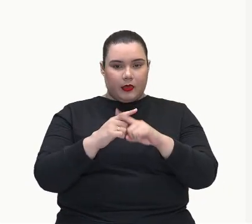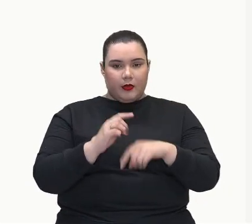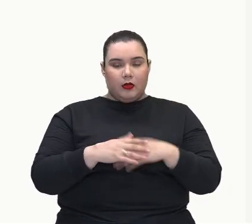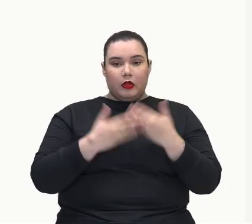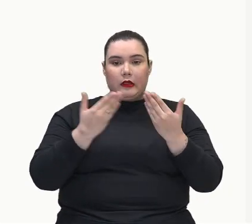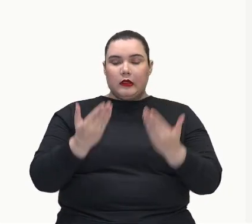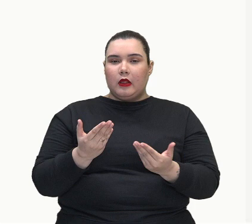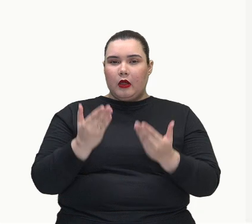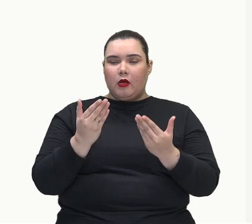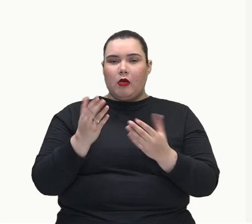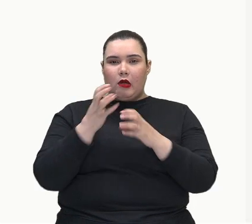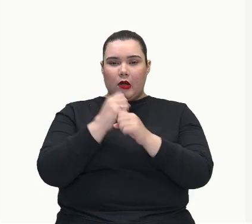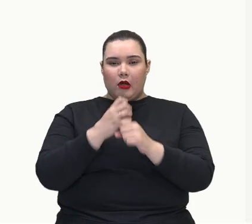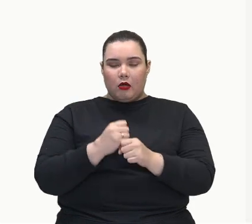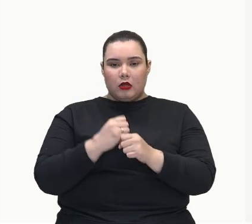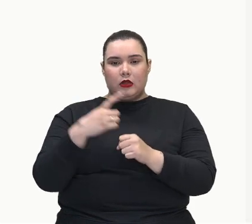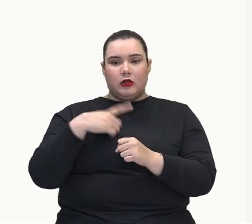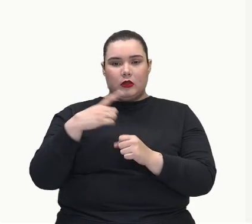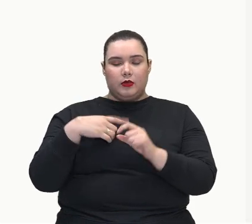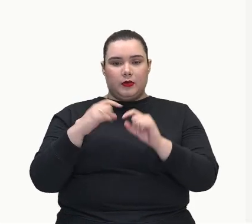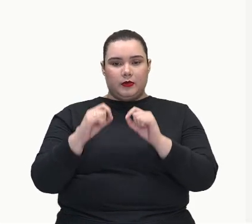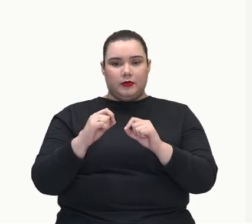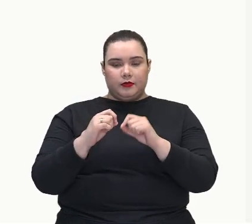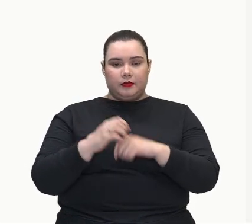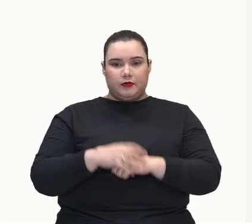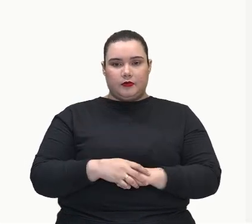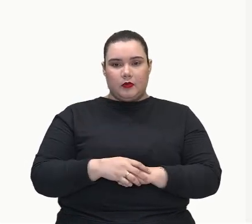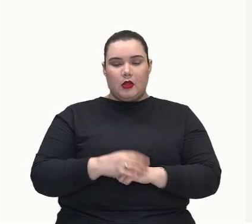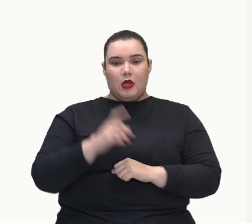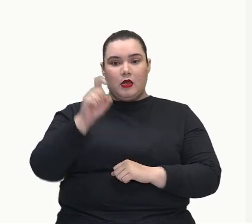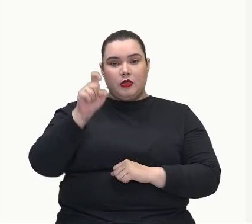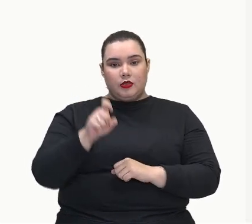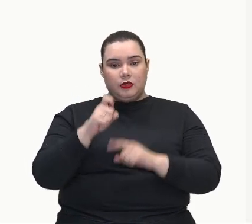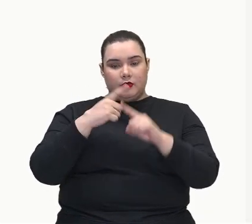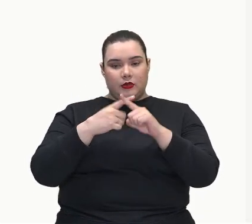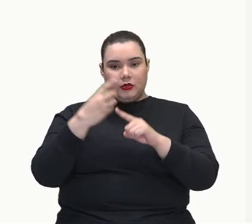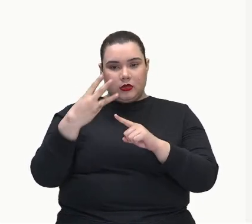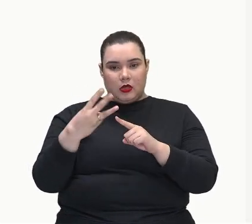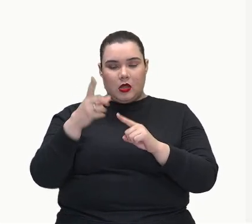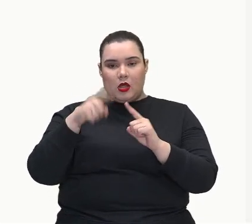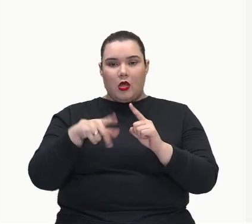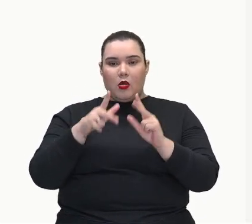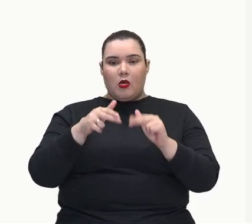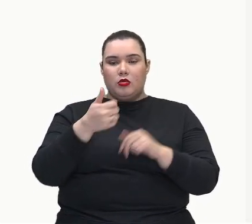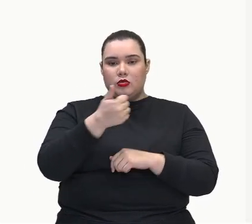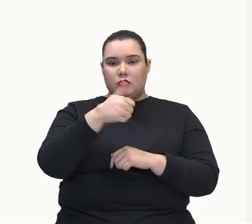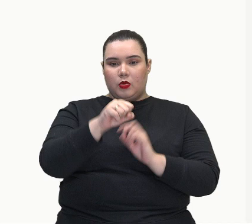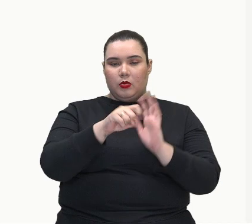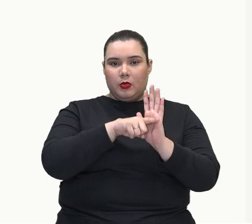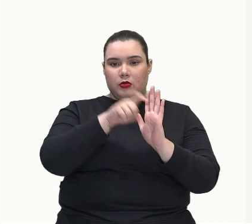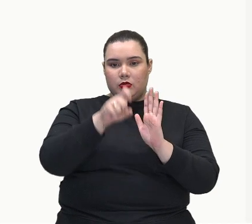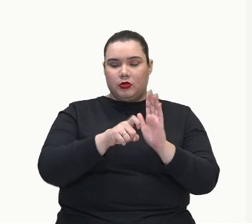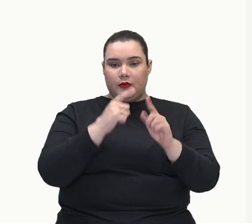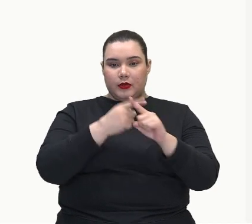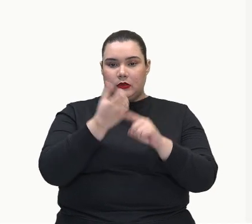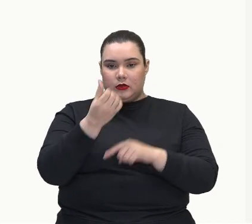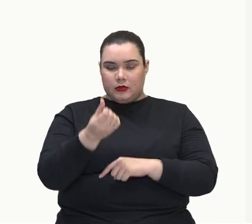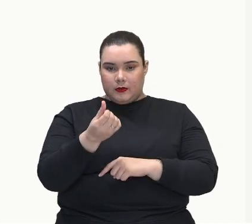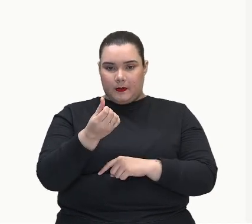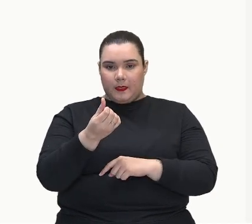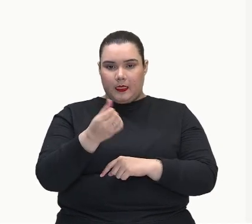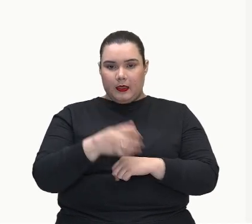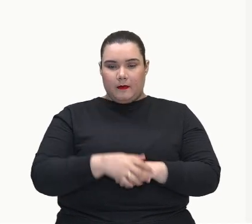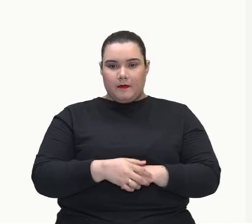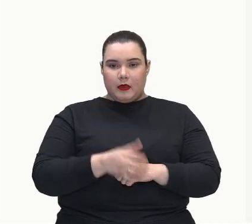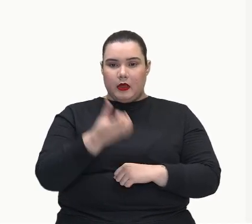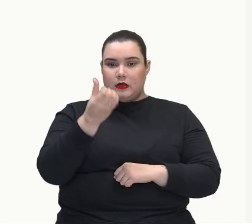Então, fazendo x vezes 3 igual a 18 menos x vezes 6. Vejam que o